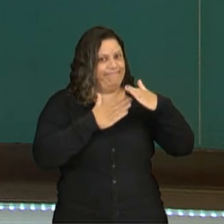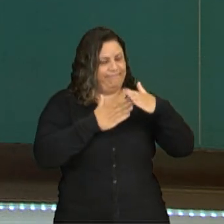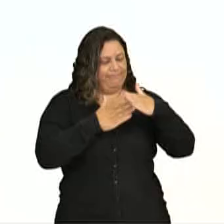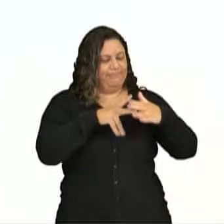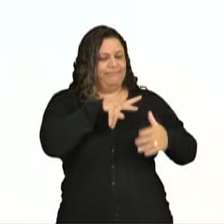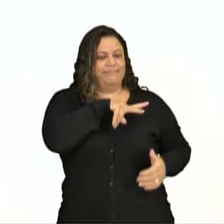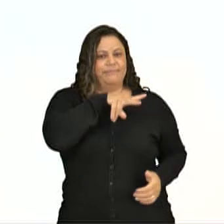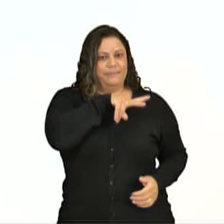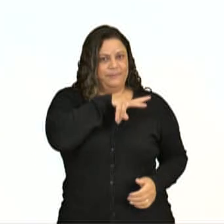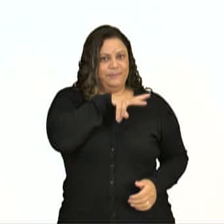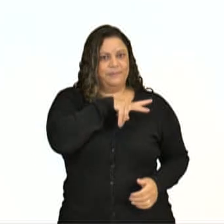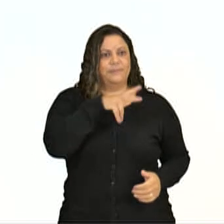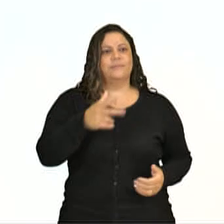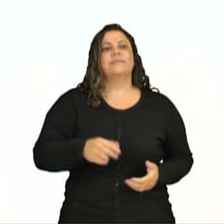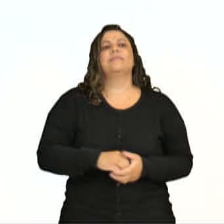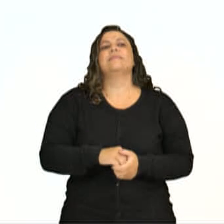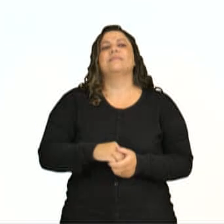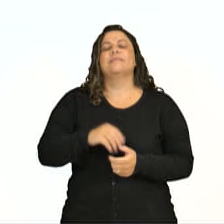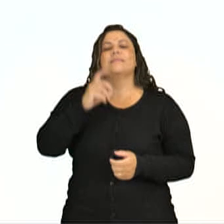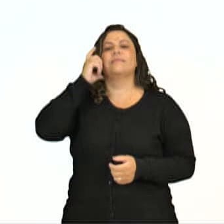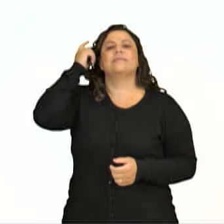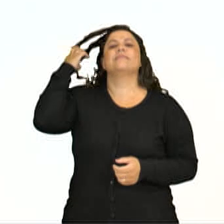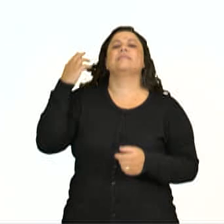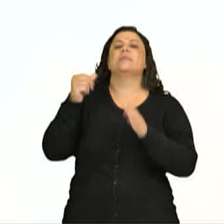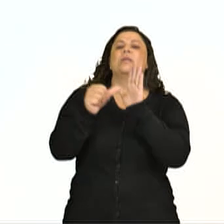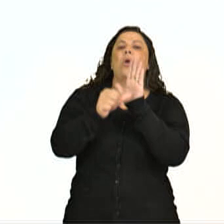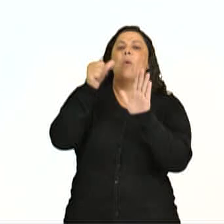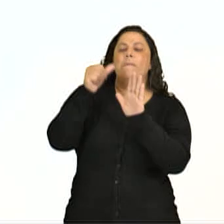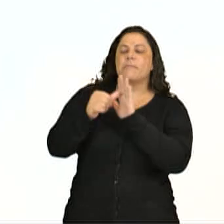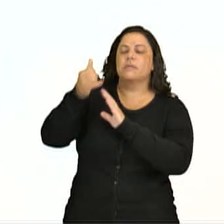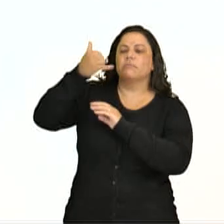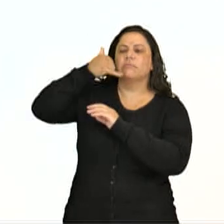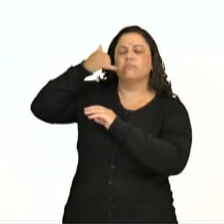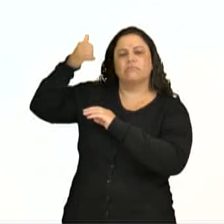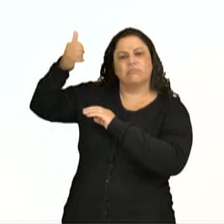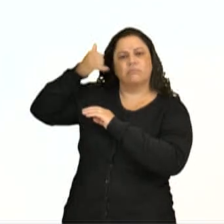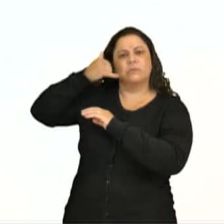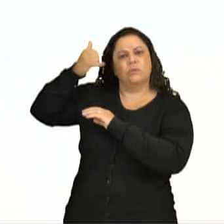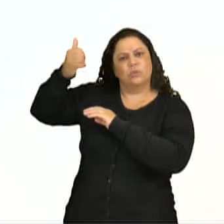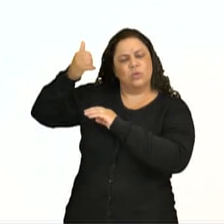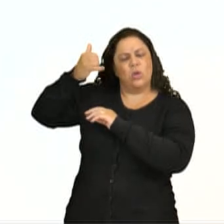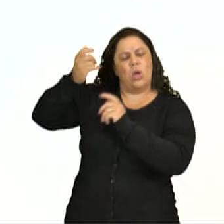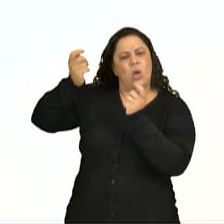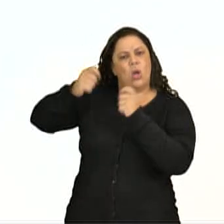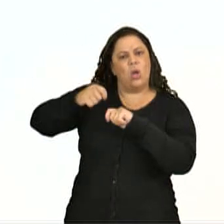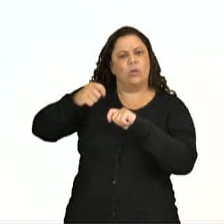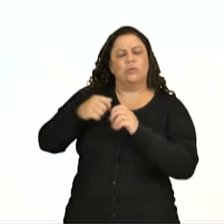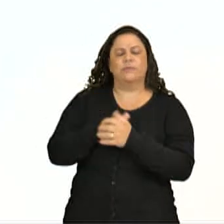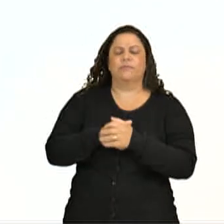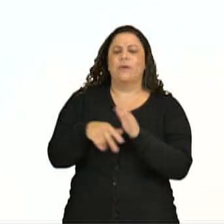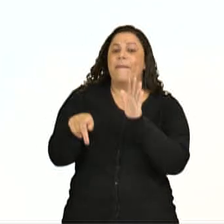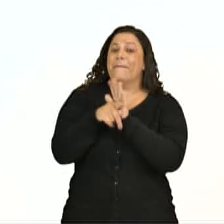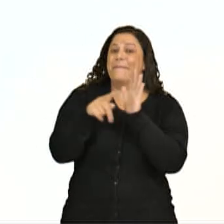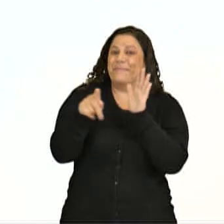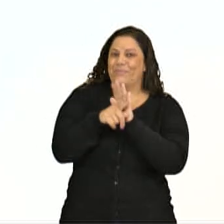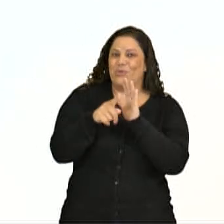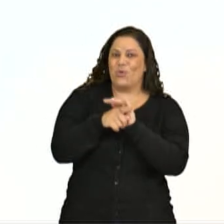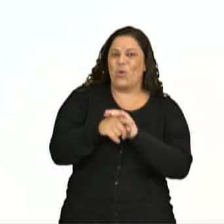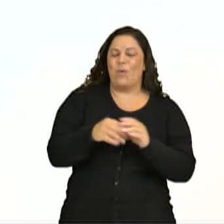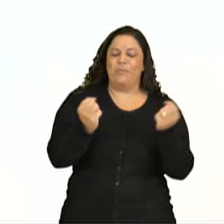Já os primeiros telefones móveis comerciais foram instalados em carros na década